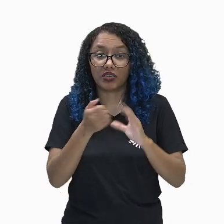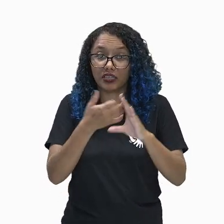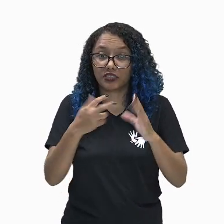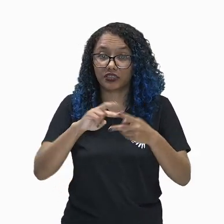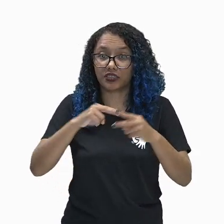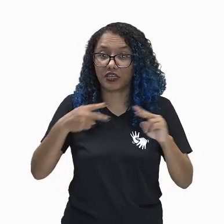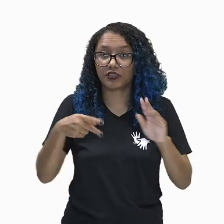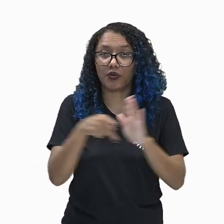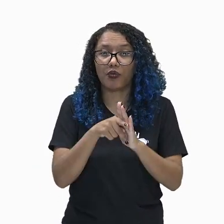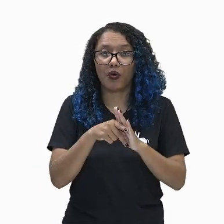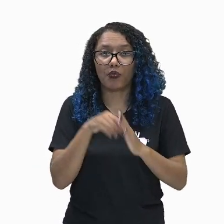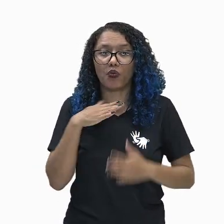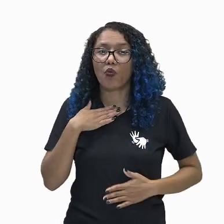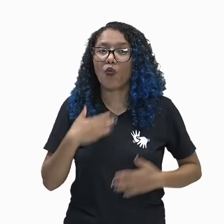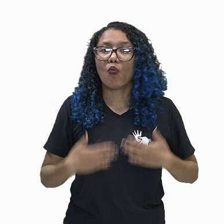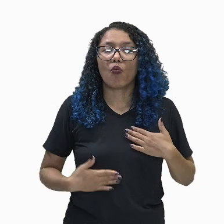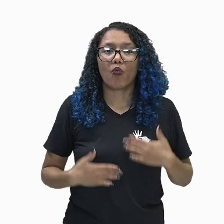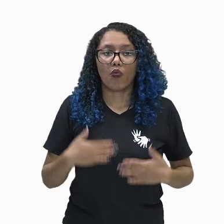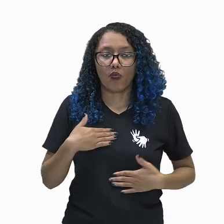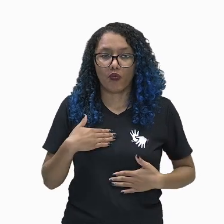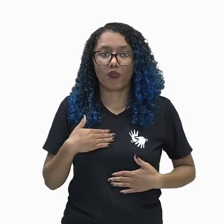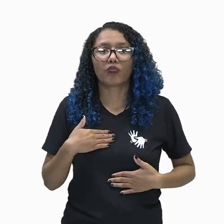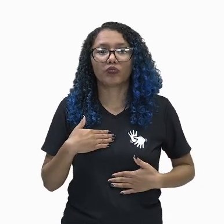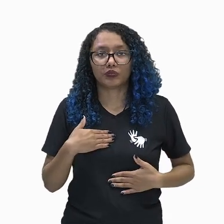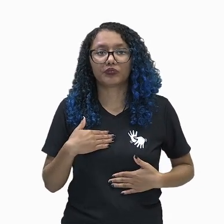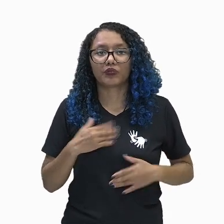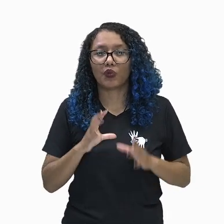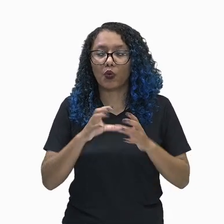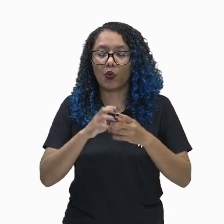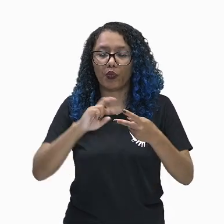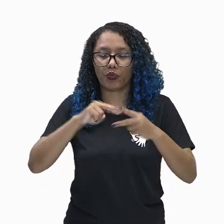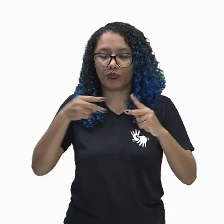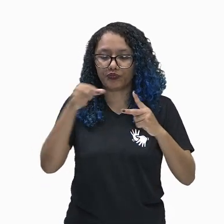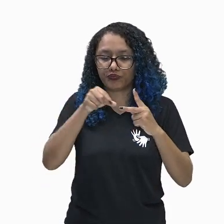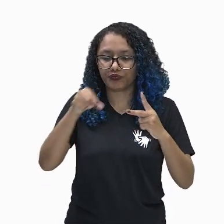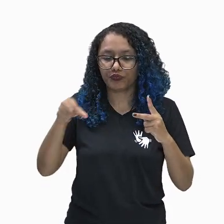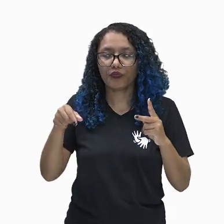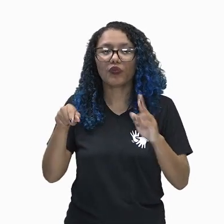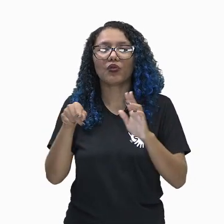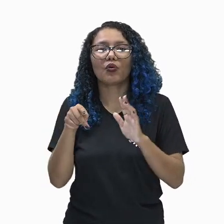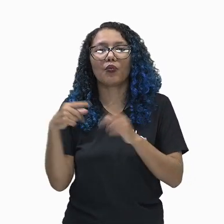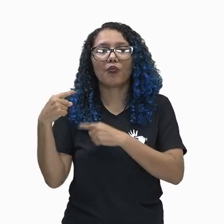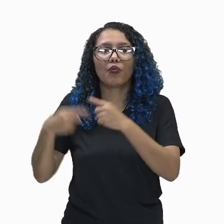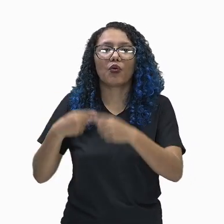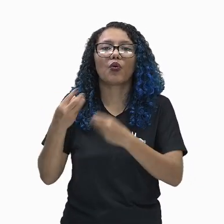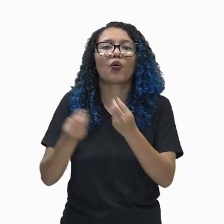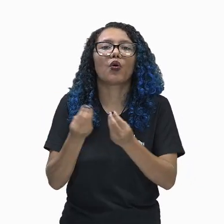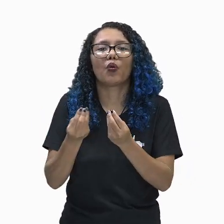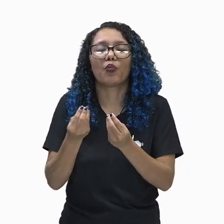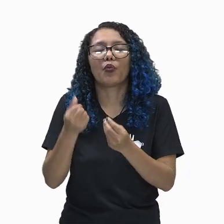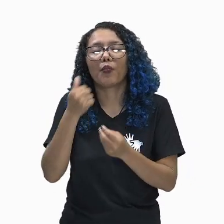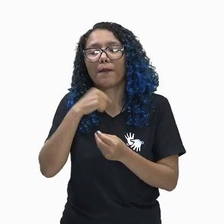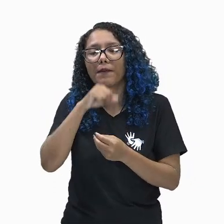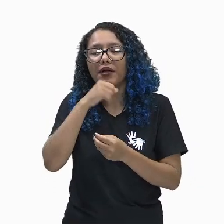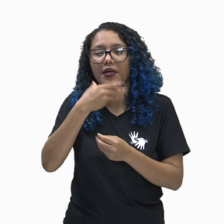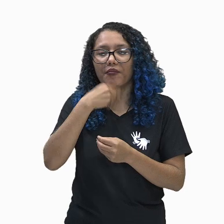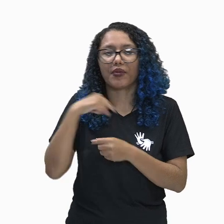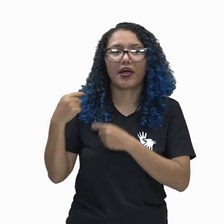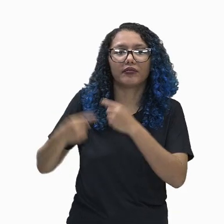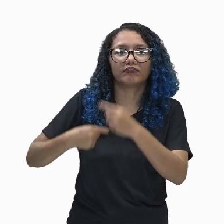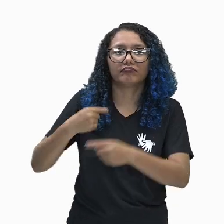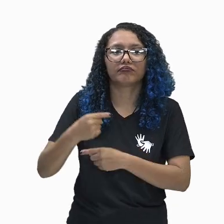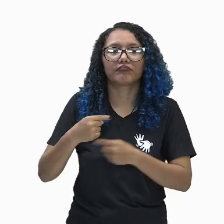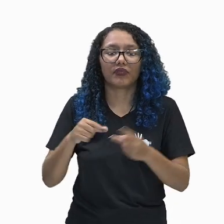um conjunto de genes que ele herda de seus pais. E os genes são as unidades de informação